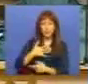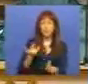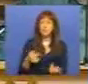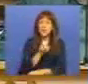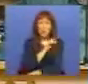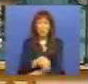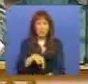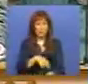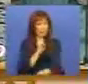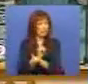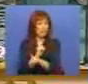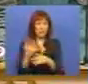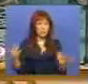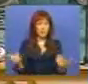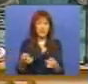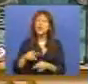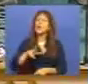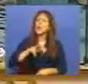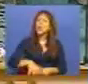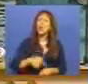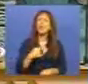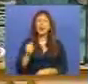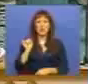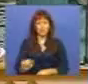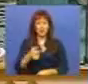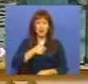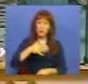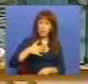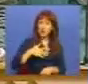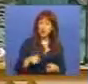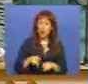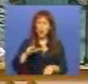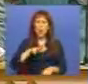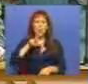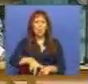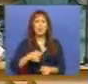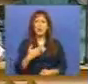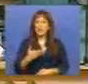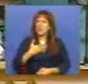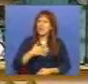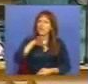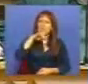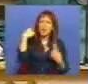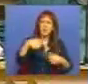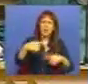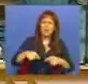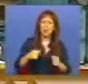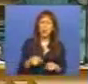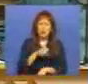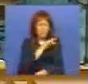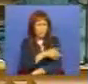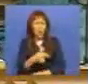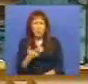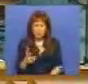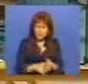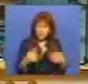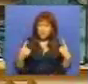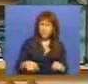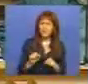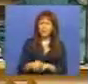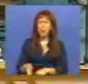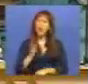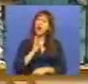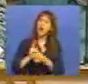mas pobres ao mesmo tempo. É que o país dos proprietários é o país do endividamento das famílias, do seu empobrecimento real, da